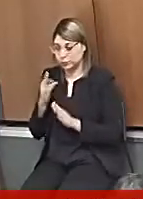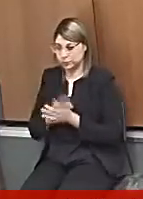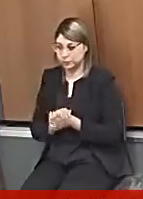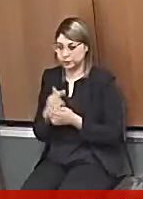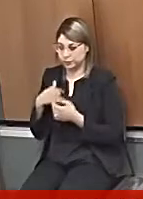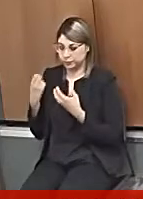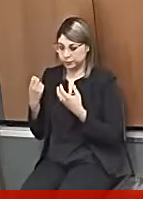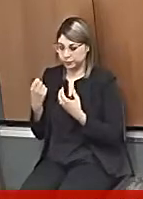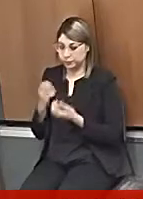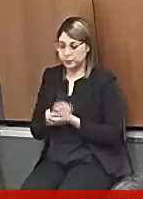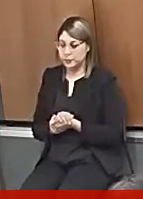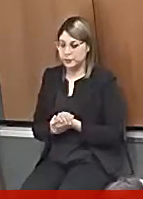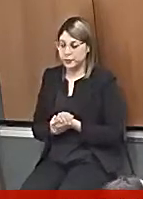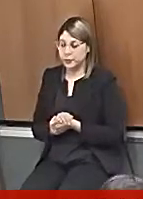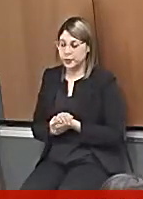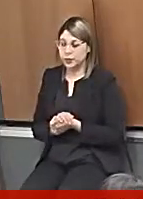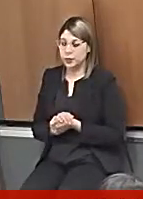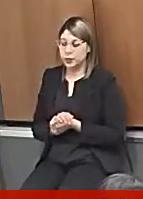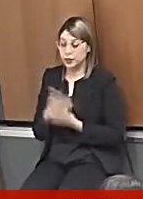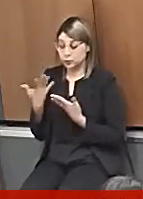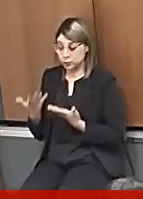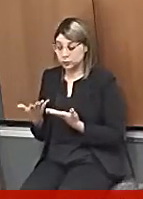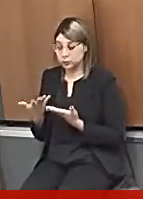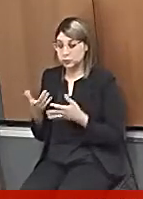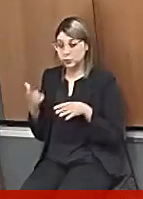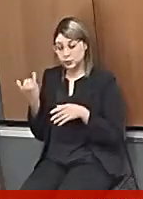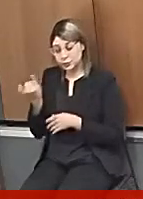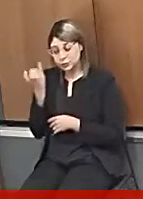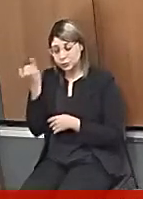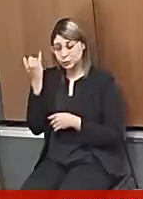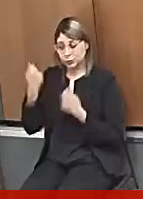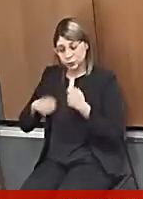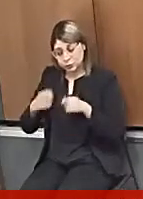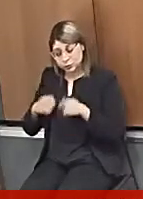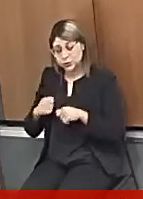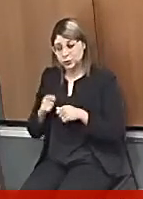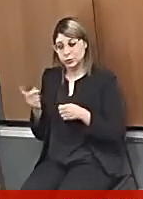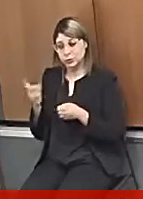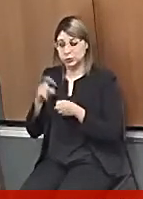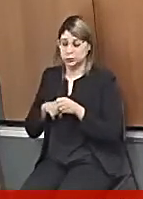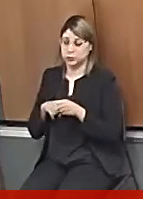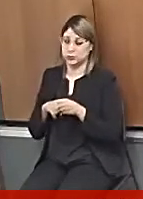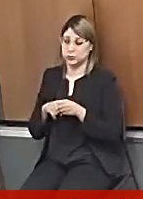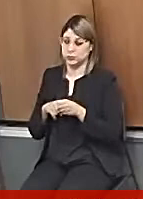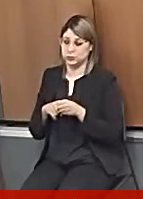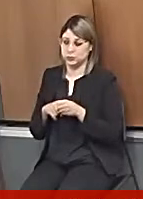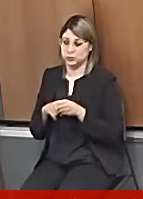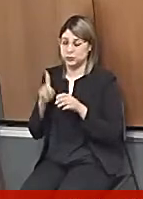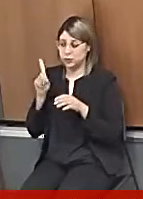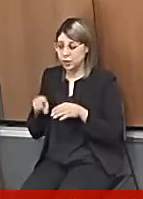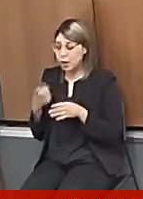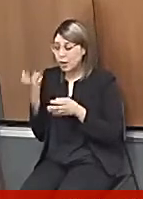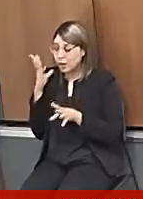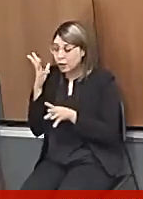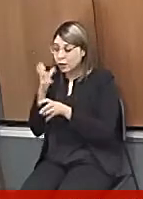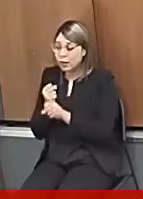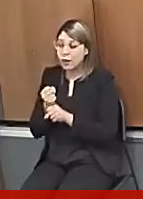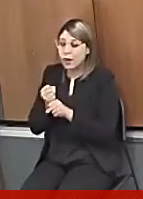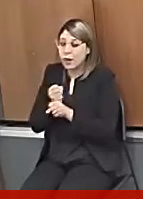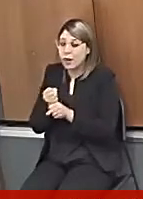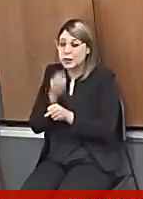tá então assim é de extrema necessidade que voltasse à contagem de tempo